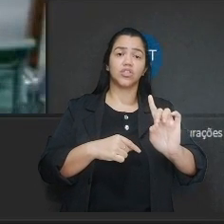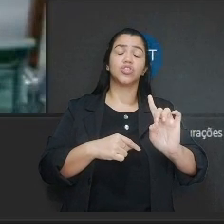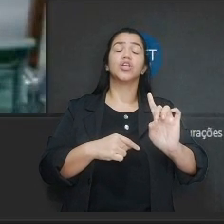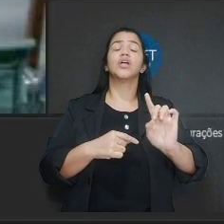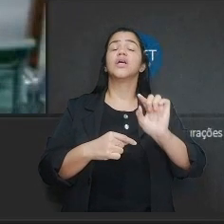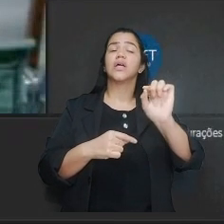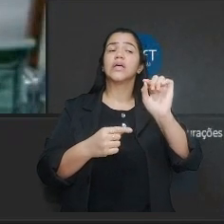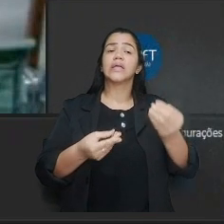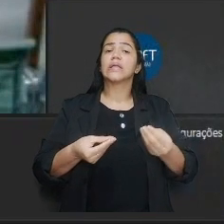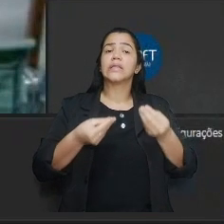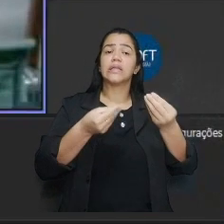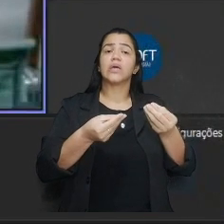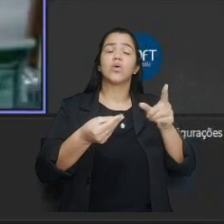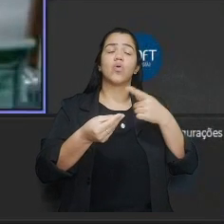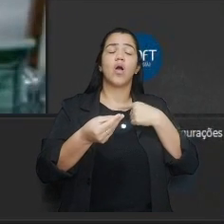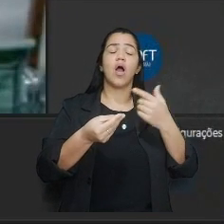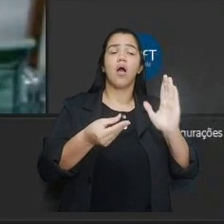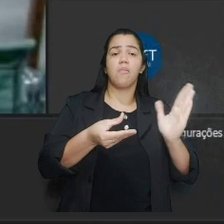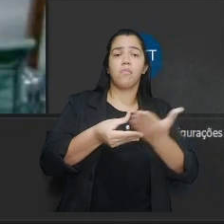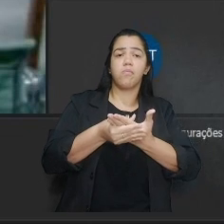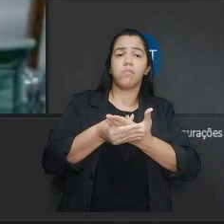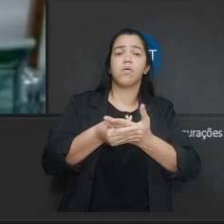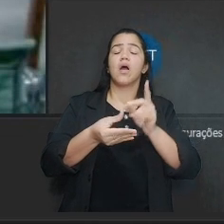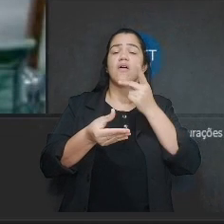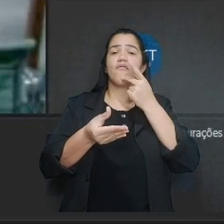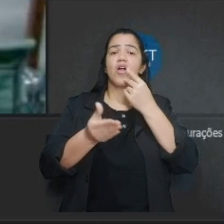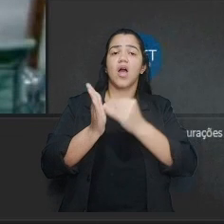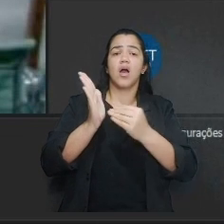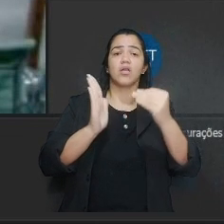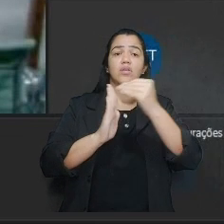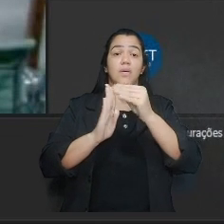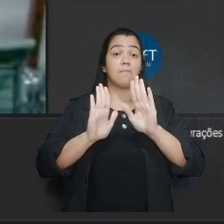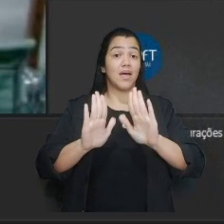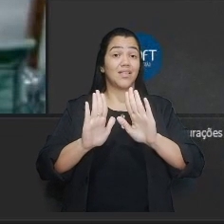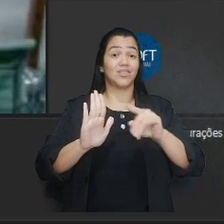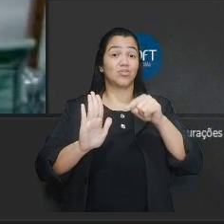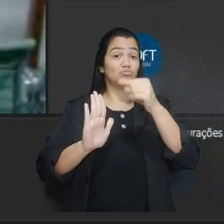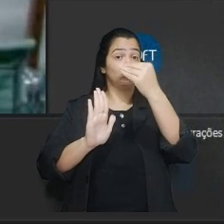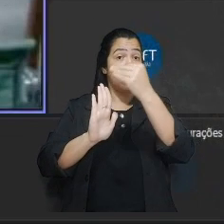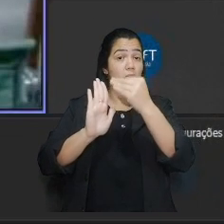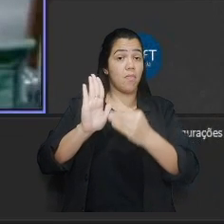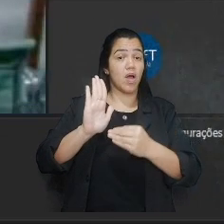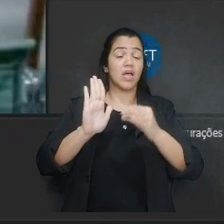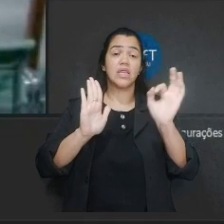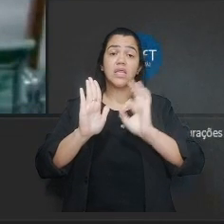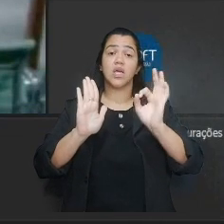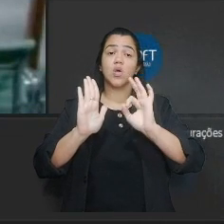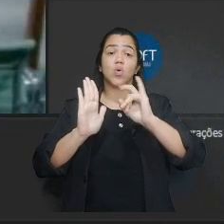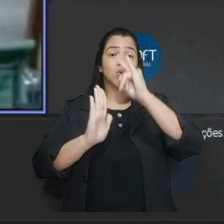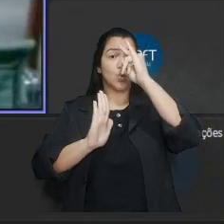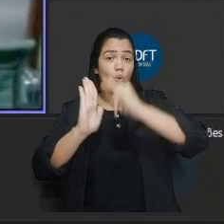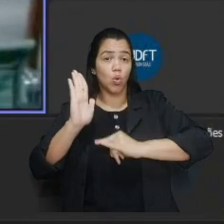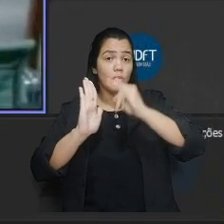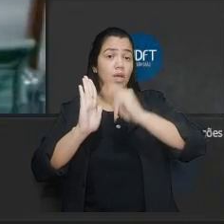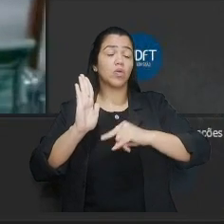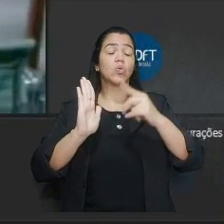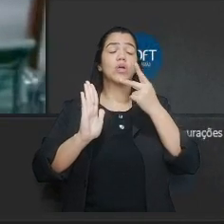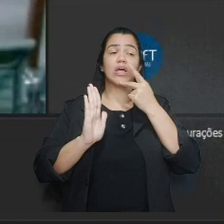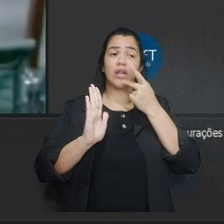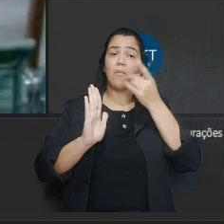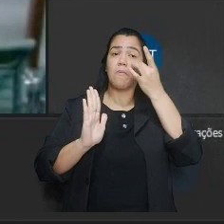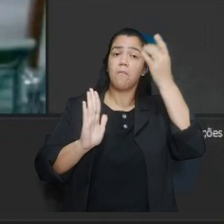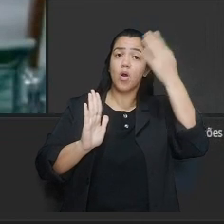a Grid trouxe a contestação aos autos e nela ela não traz nenhum documento